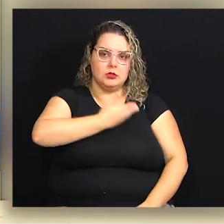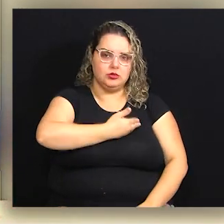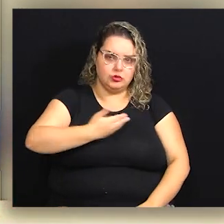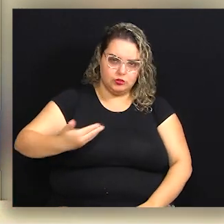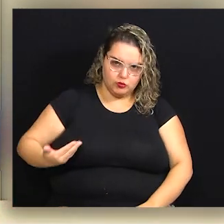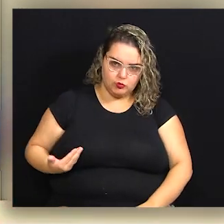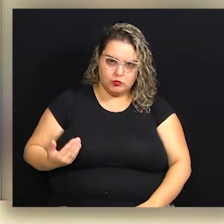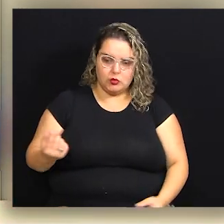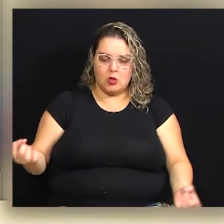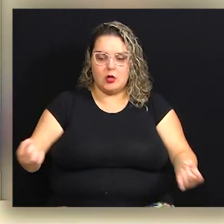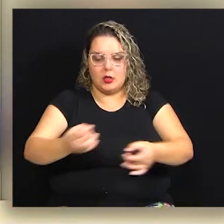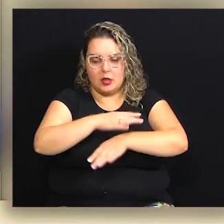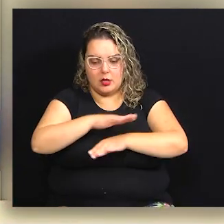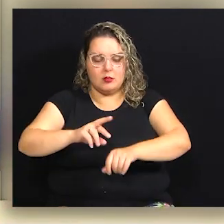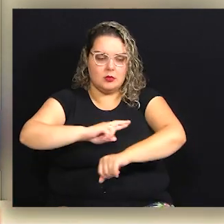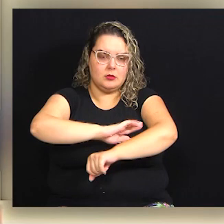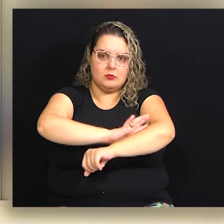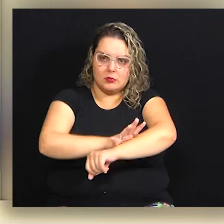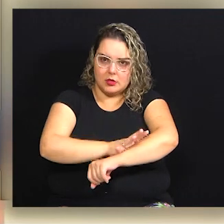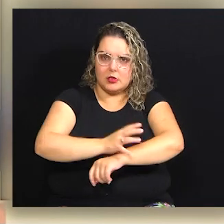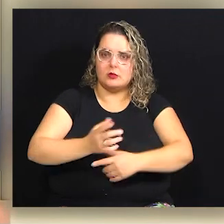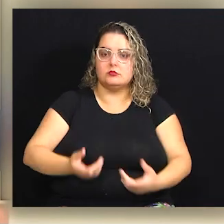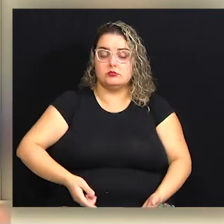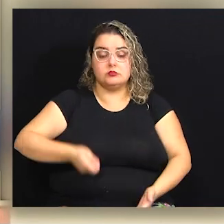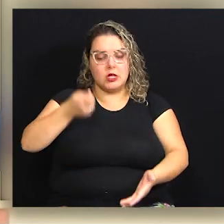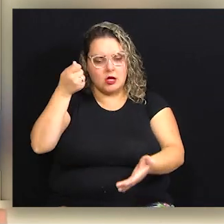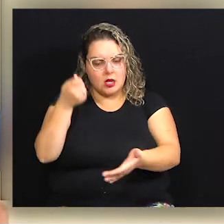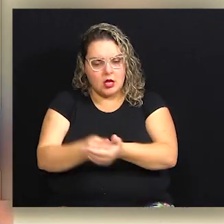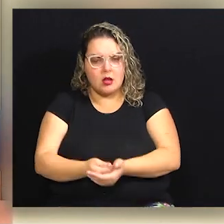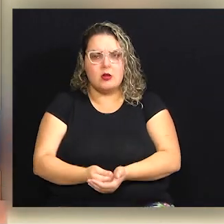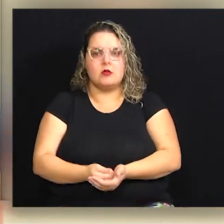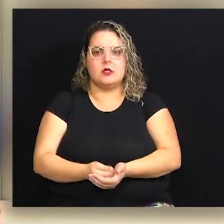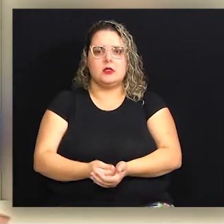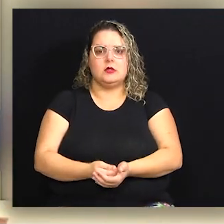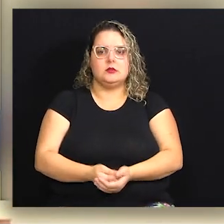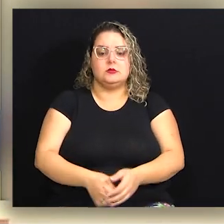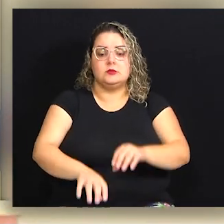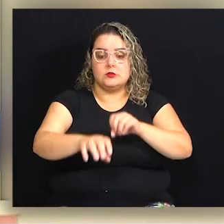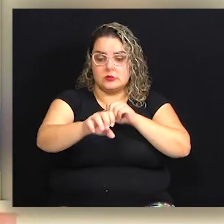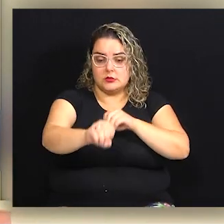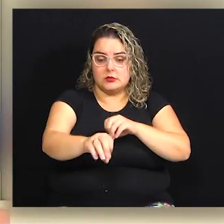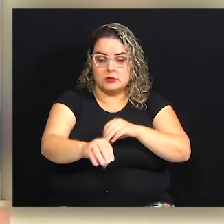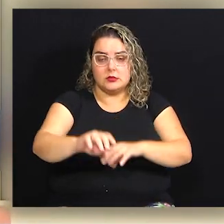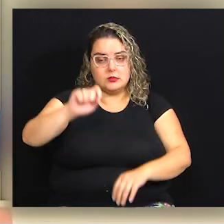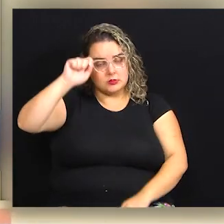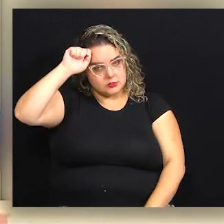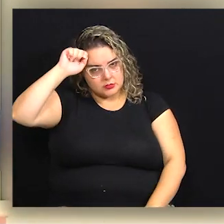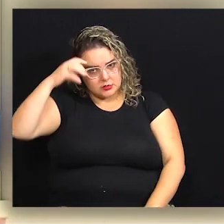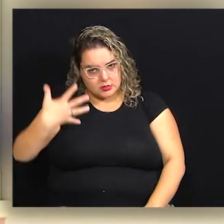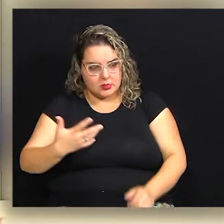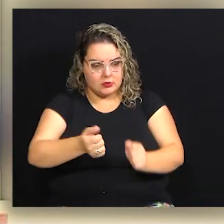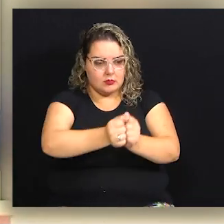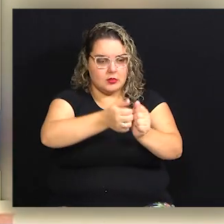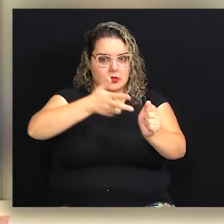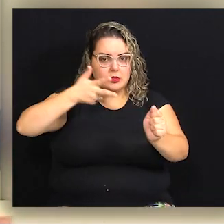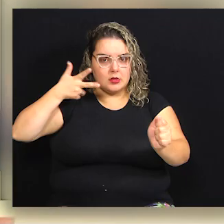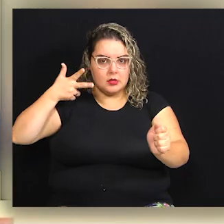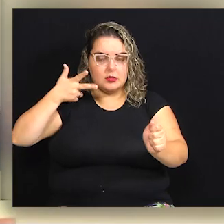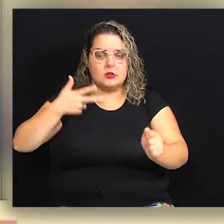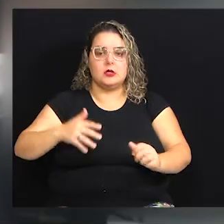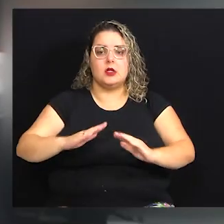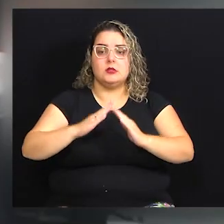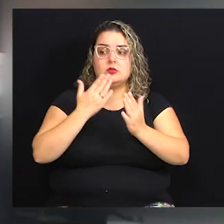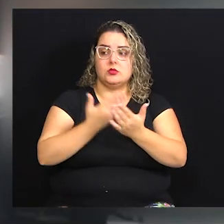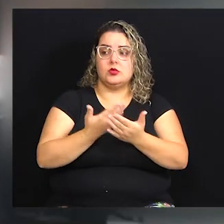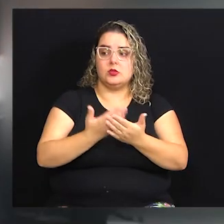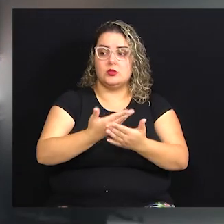pública de combate ao racismo, né, e de efetivação da educação afro-indígena nas escolas